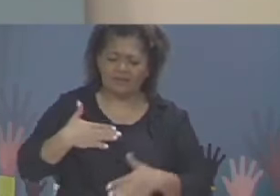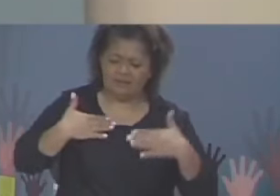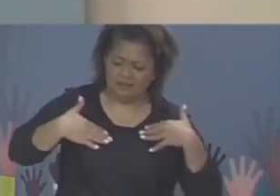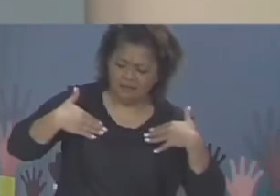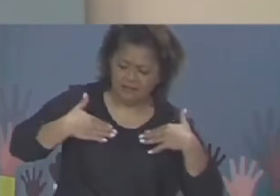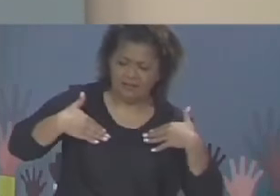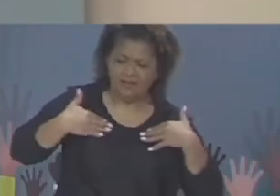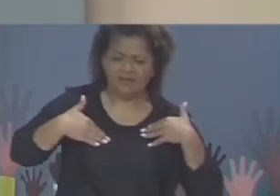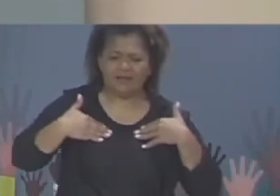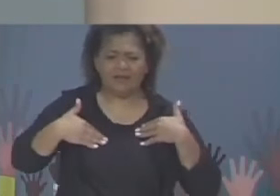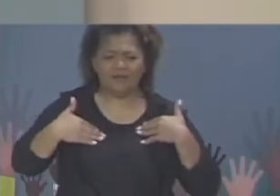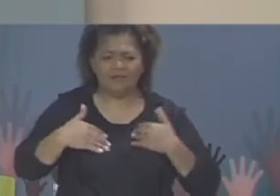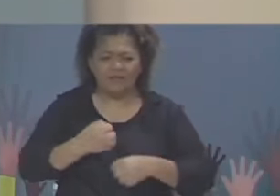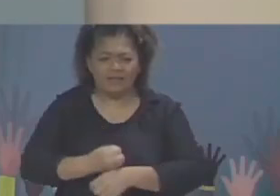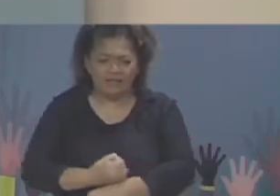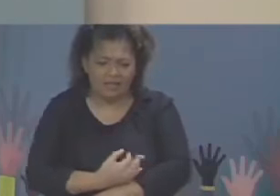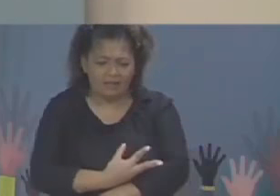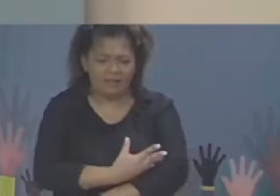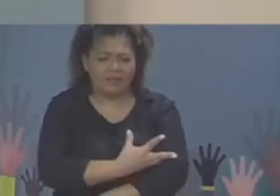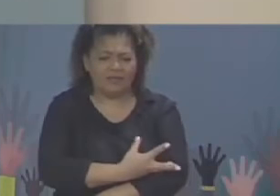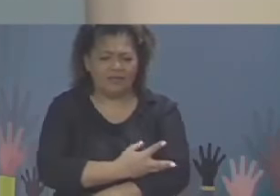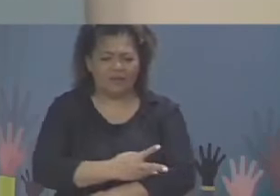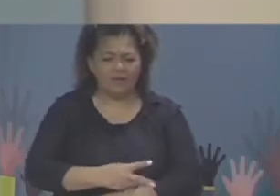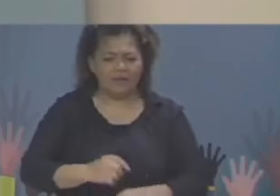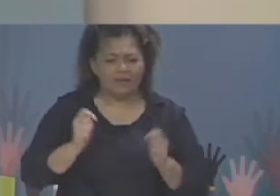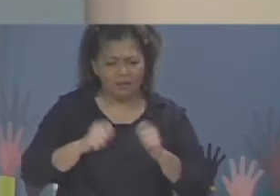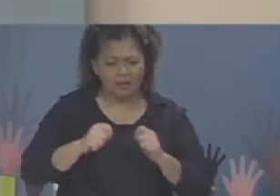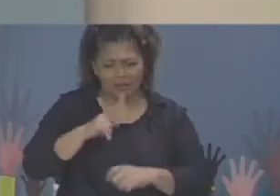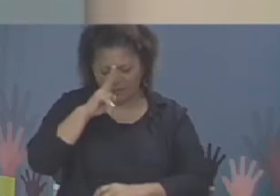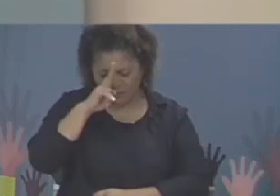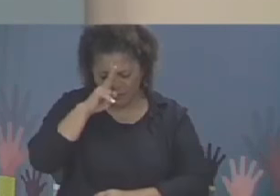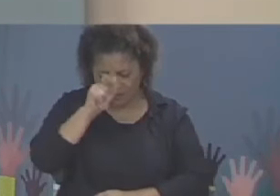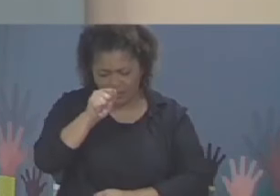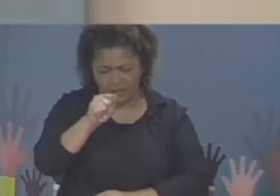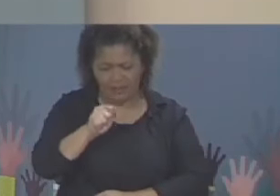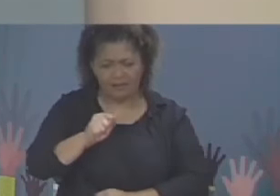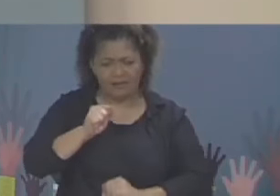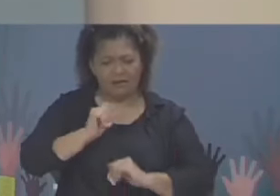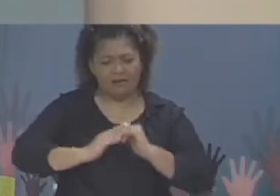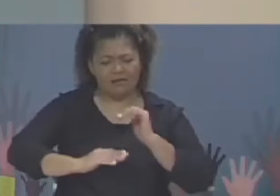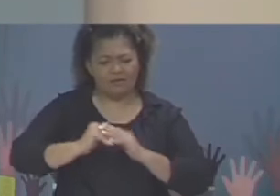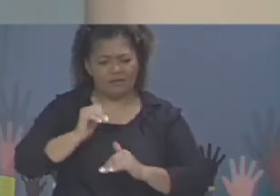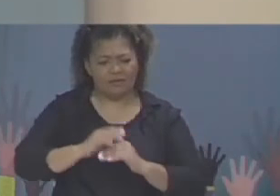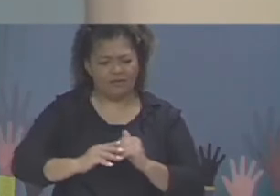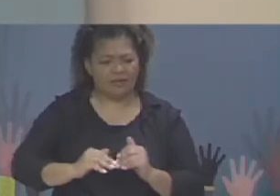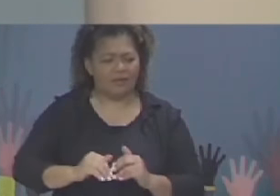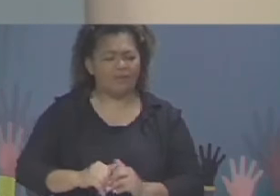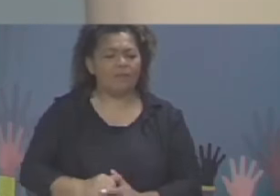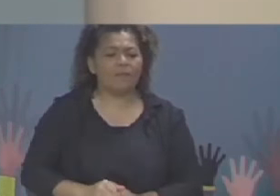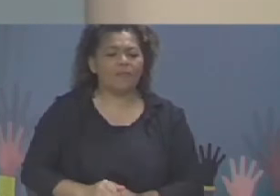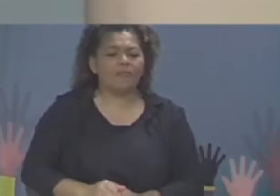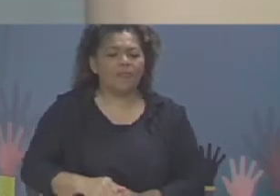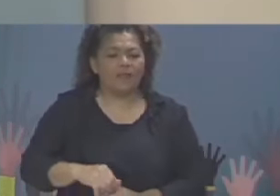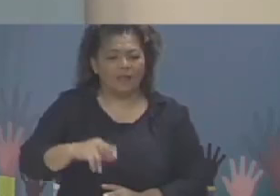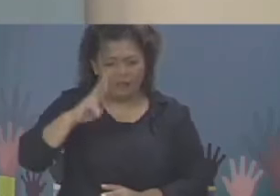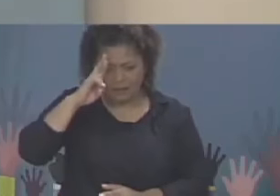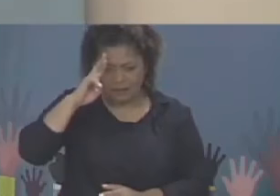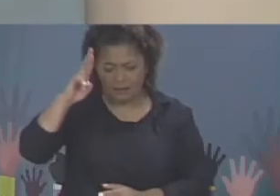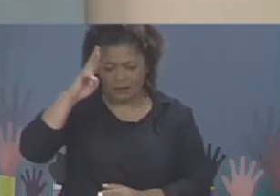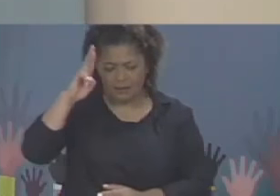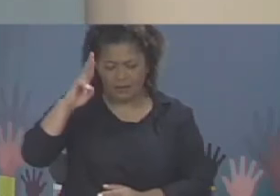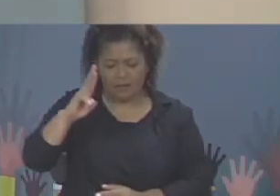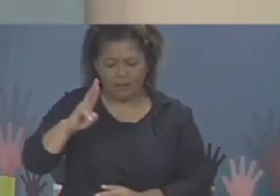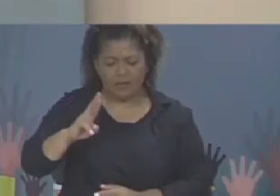gestões, o Grupo Cuidar e o Grupo Fortalecer, não obstante essa pergunta é direcionada ao Grupo Fortalecer, ambas as gestões divulgam ações que endereçam direitos